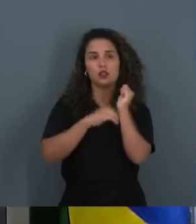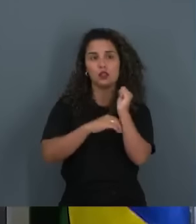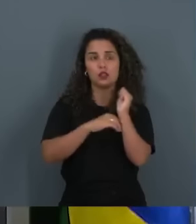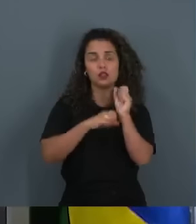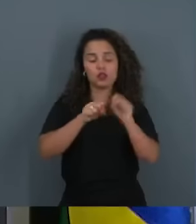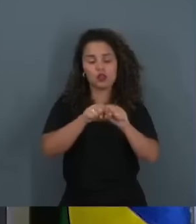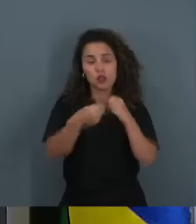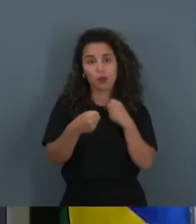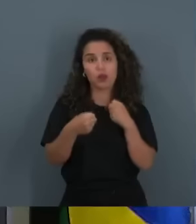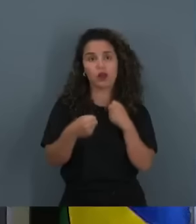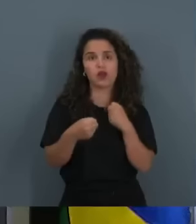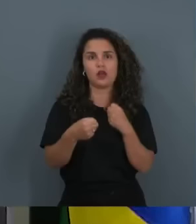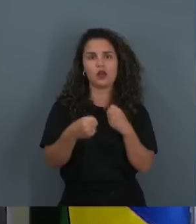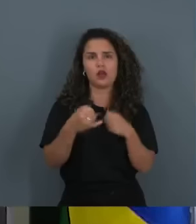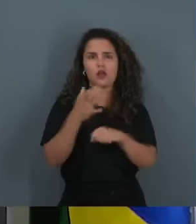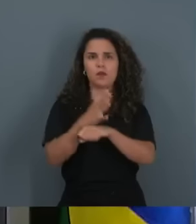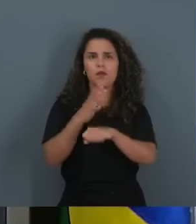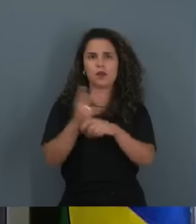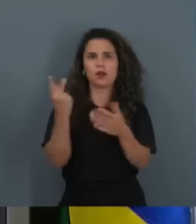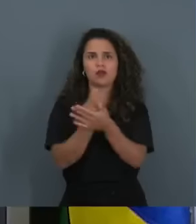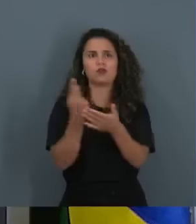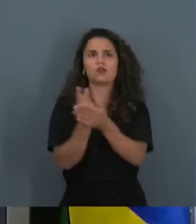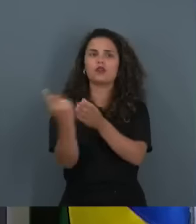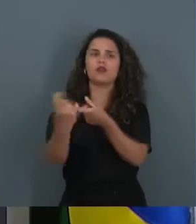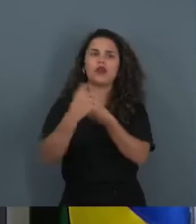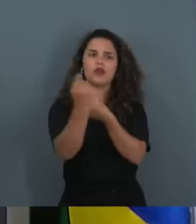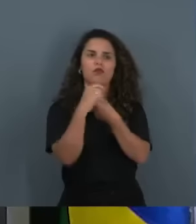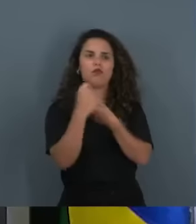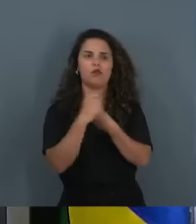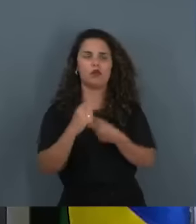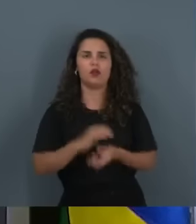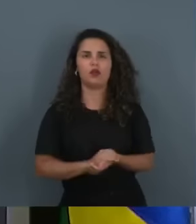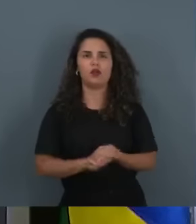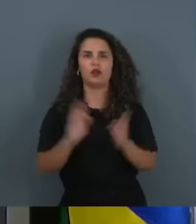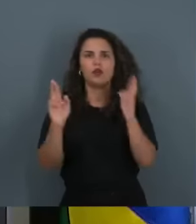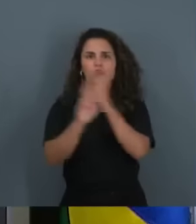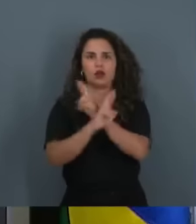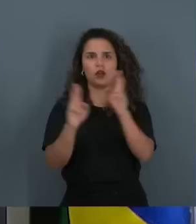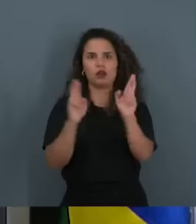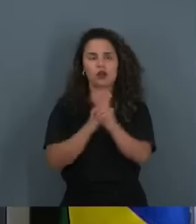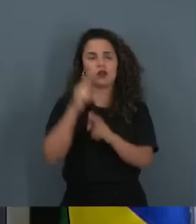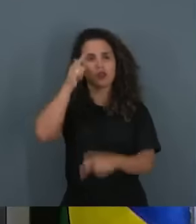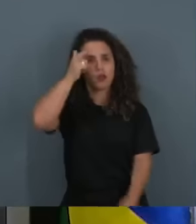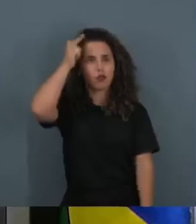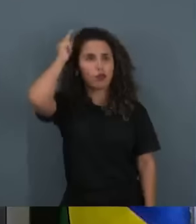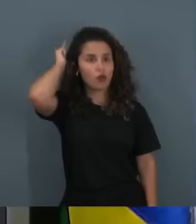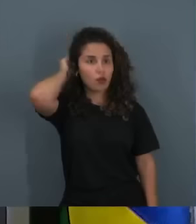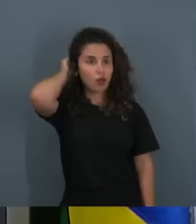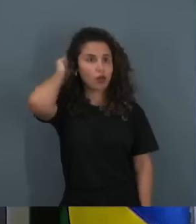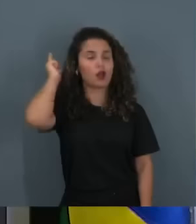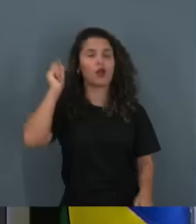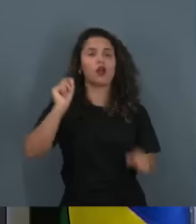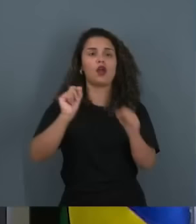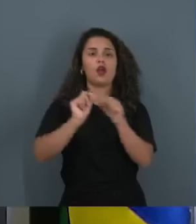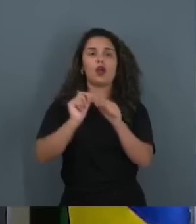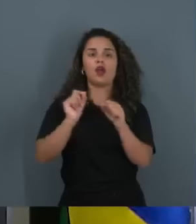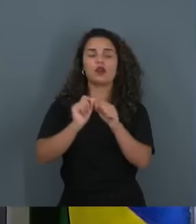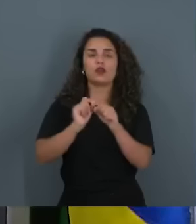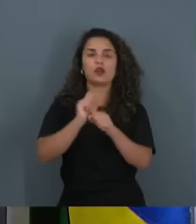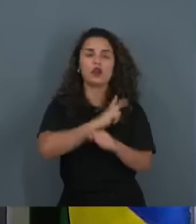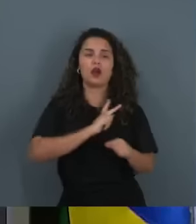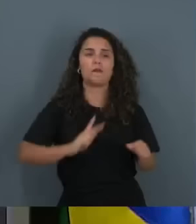se preparem para o que vem por aí. Da relação do careca do INSS, que a presidência do